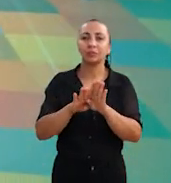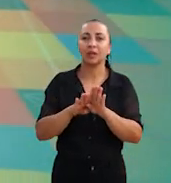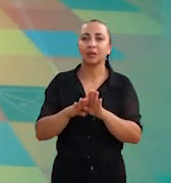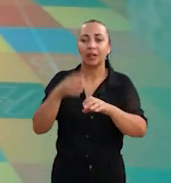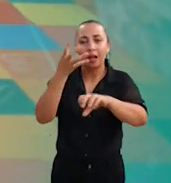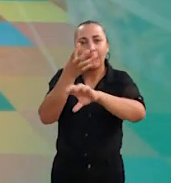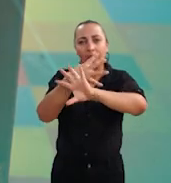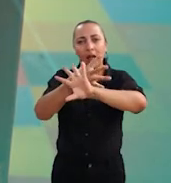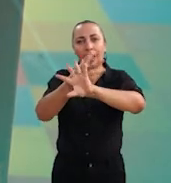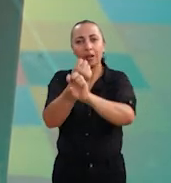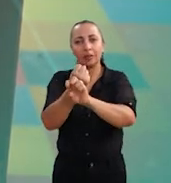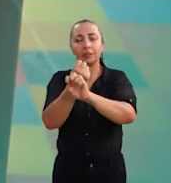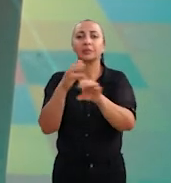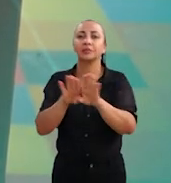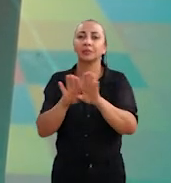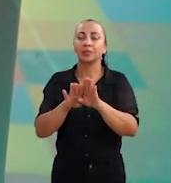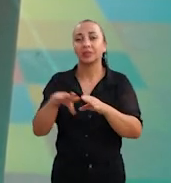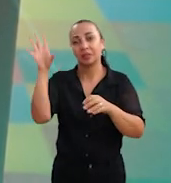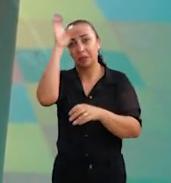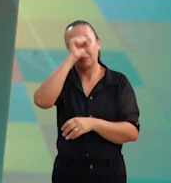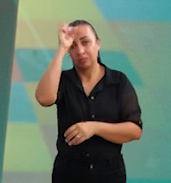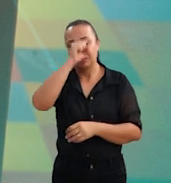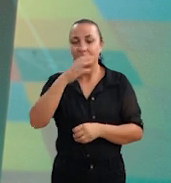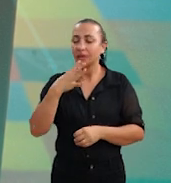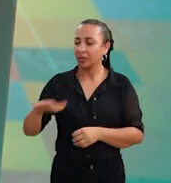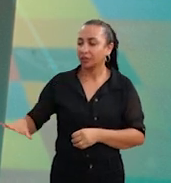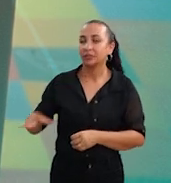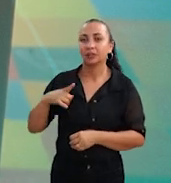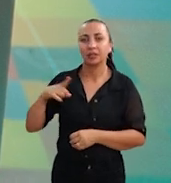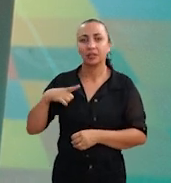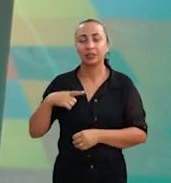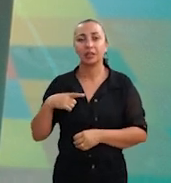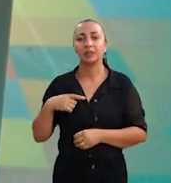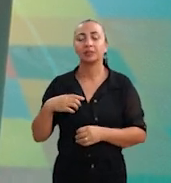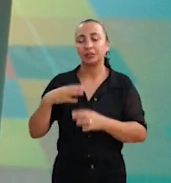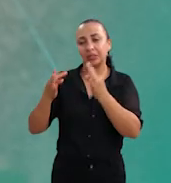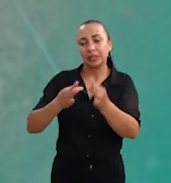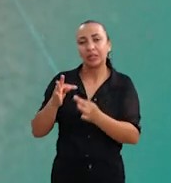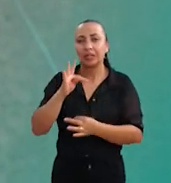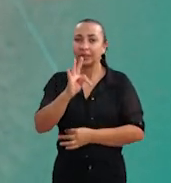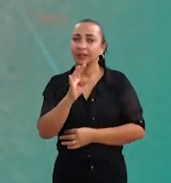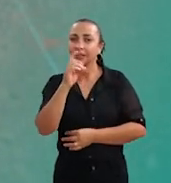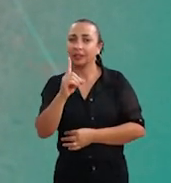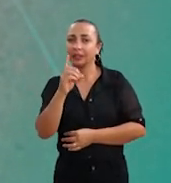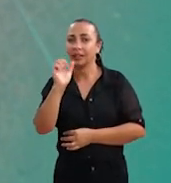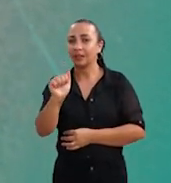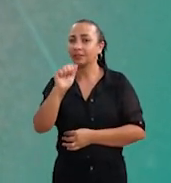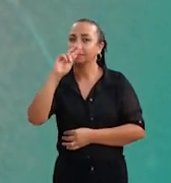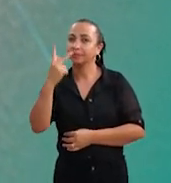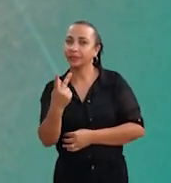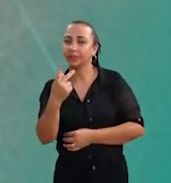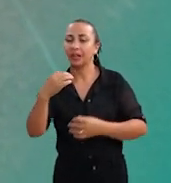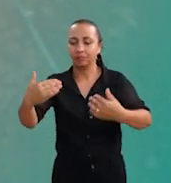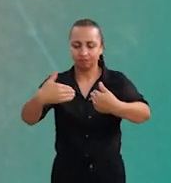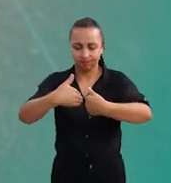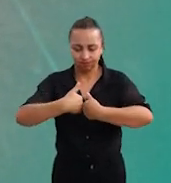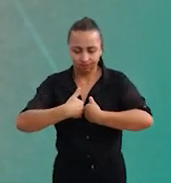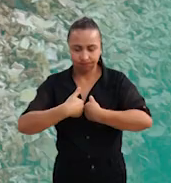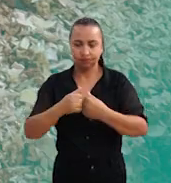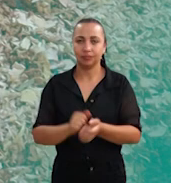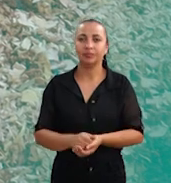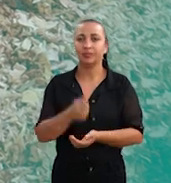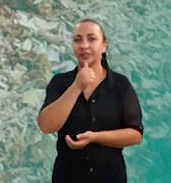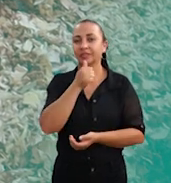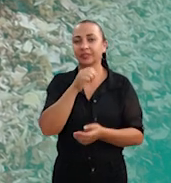ação multidisciplinar no aprendizado de crianças com transtorno de desenvolvimento e comportamento e transtorno do espectro